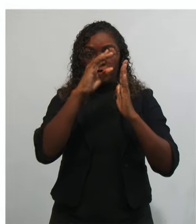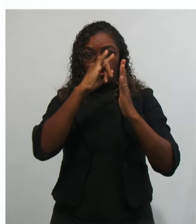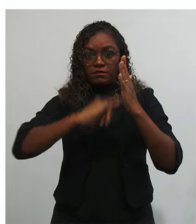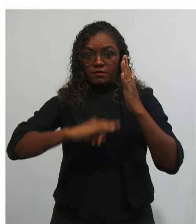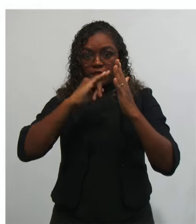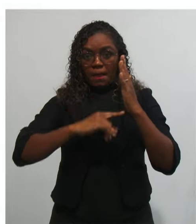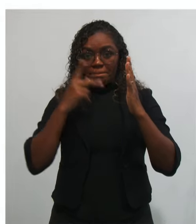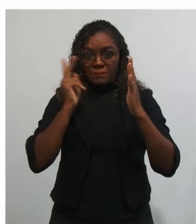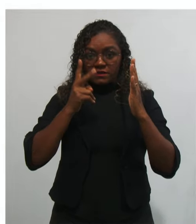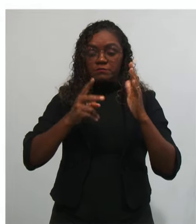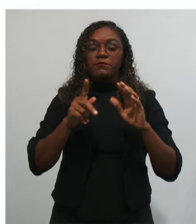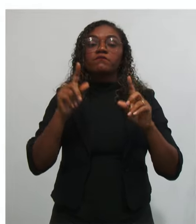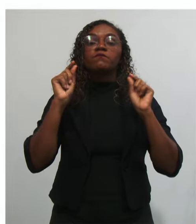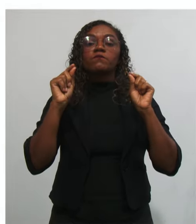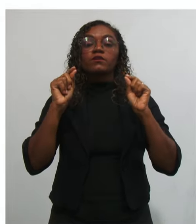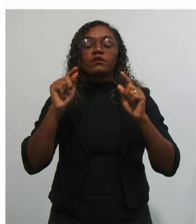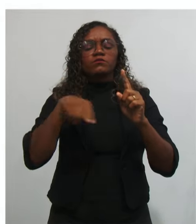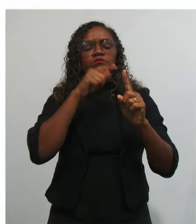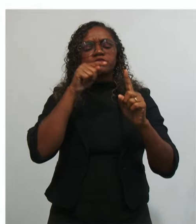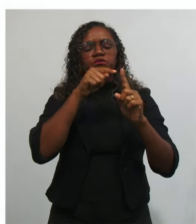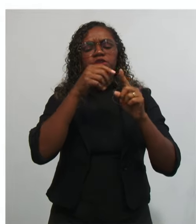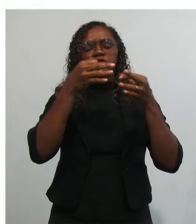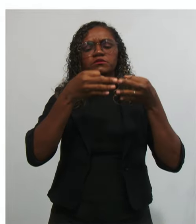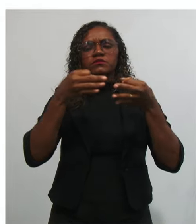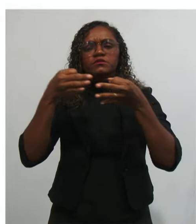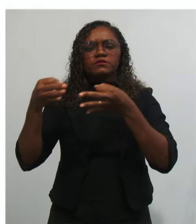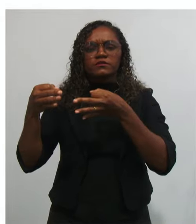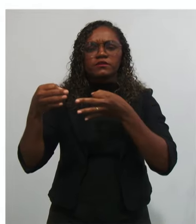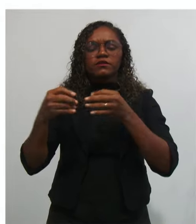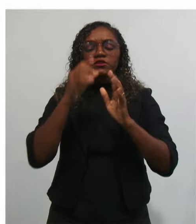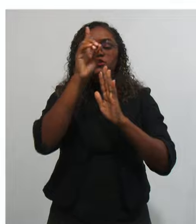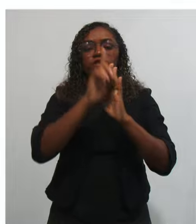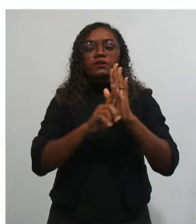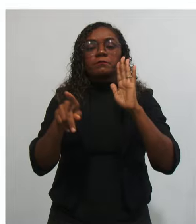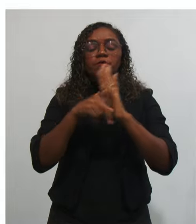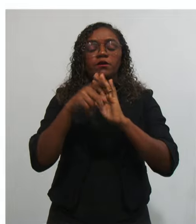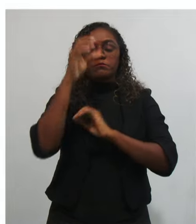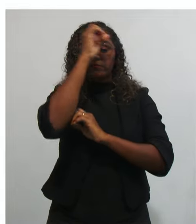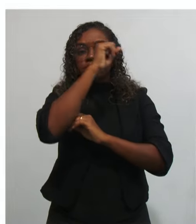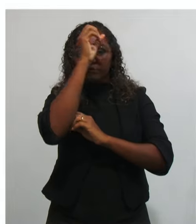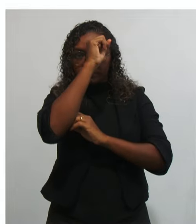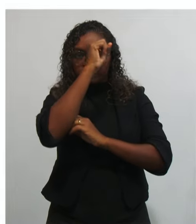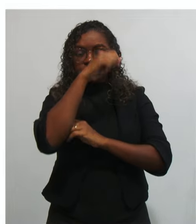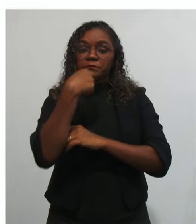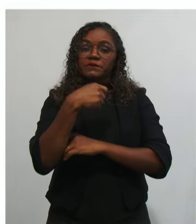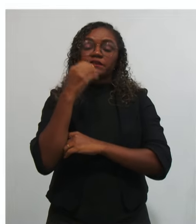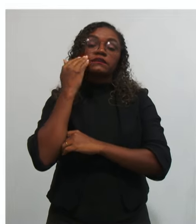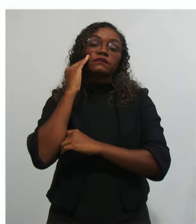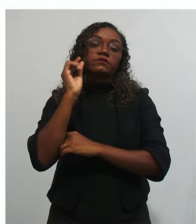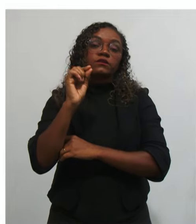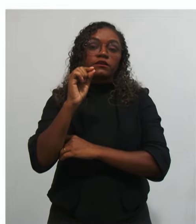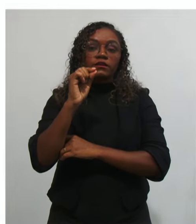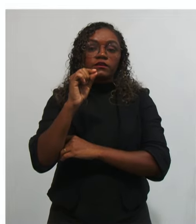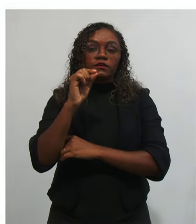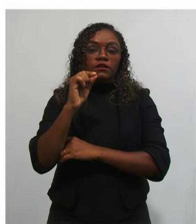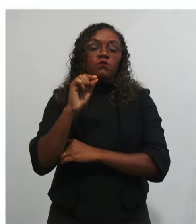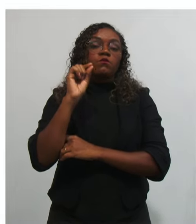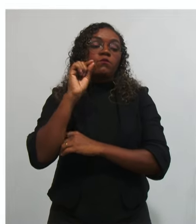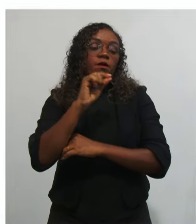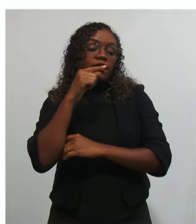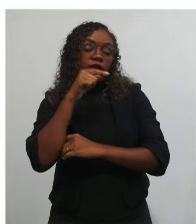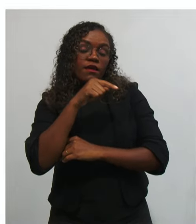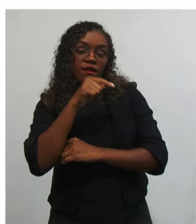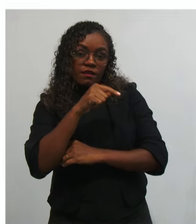informação de definir objetivos e direitos de aprendizagem interessante pensar que uma criança tem direito de brincar